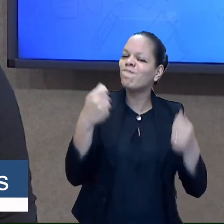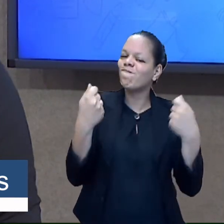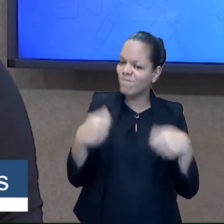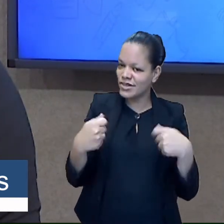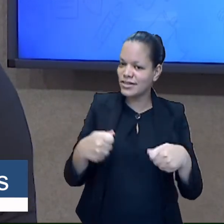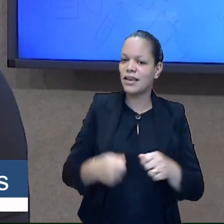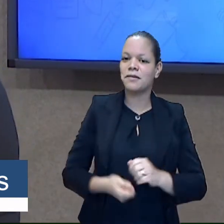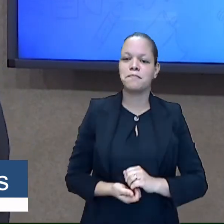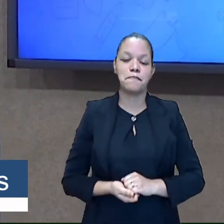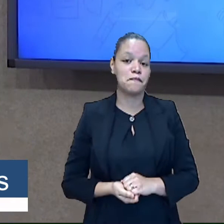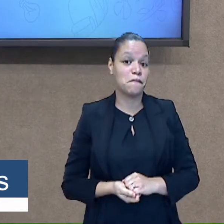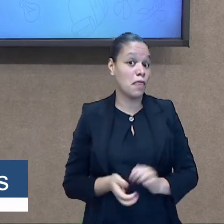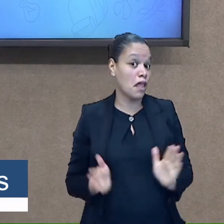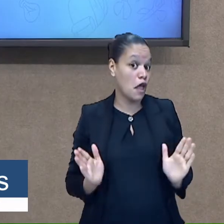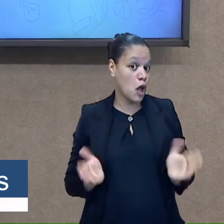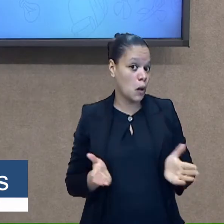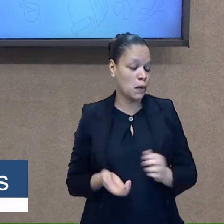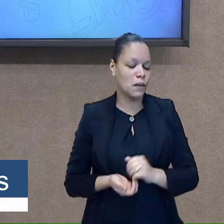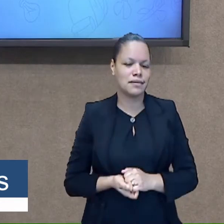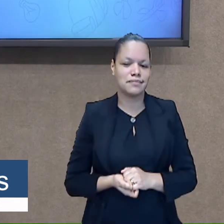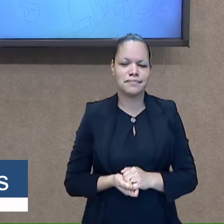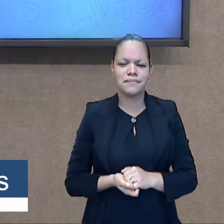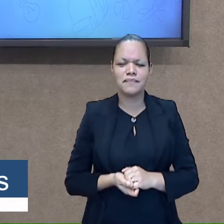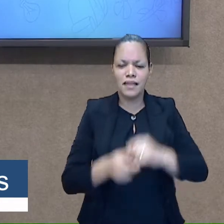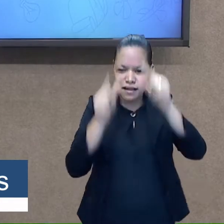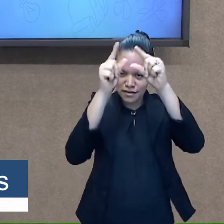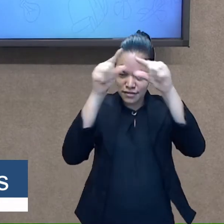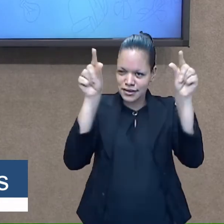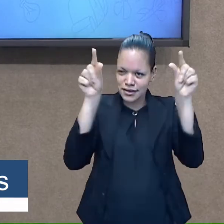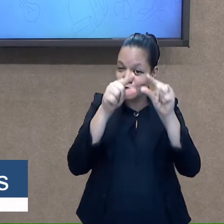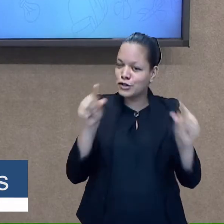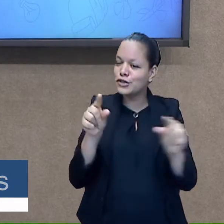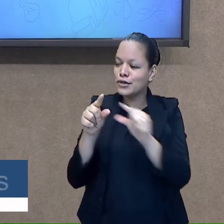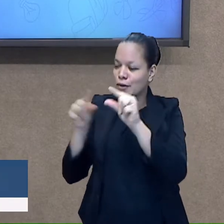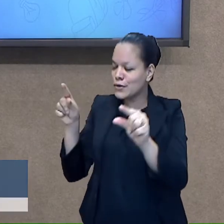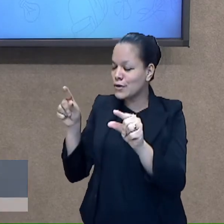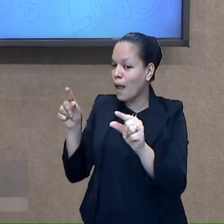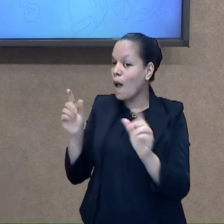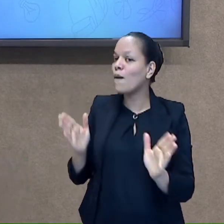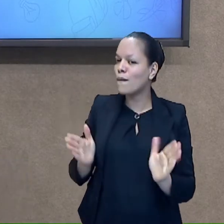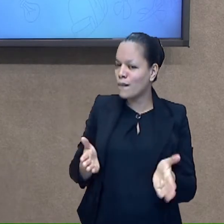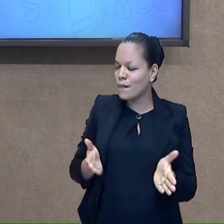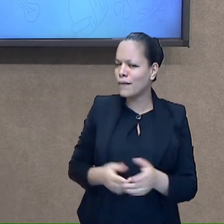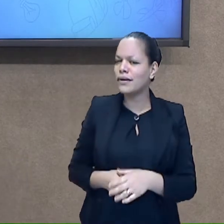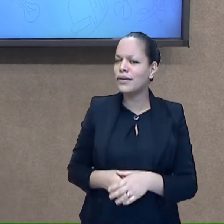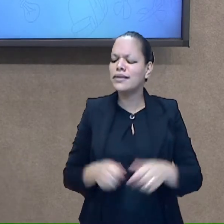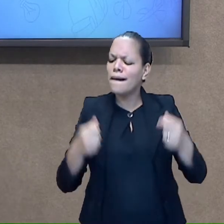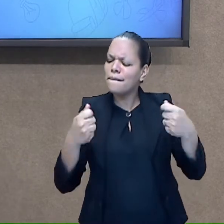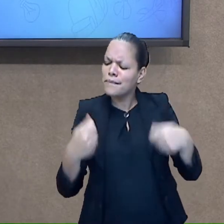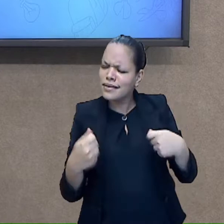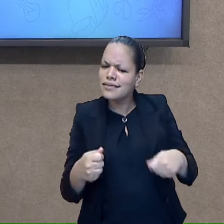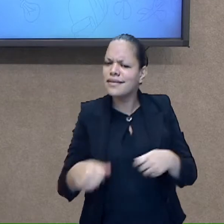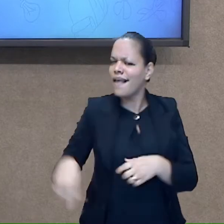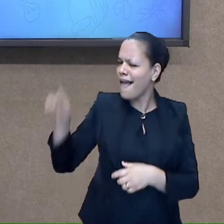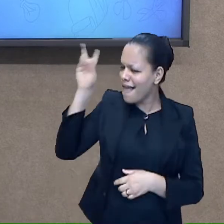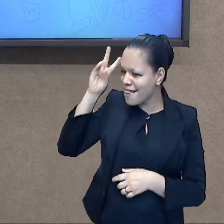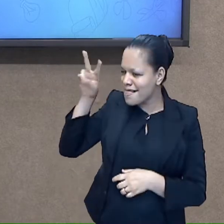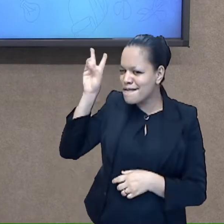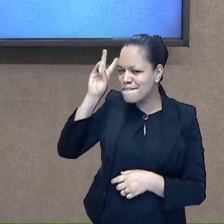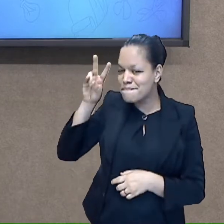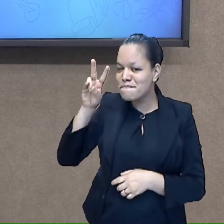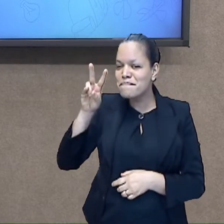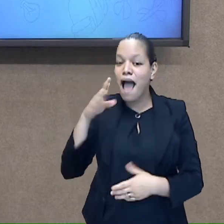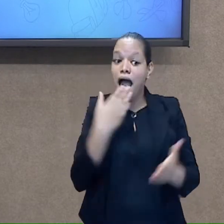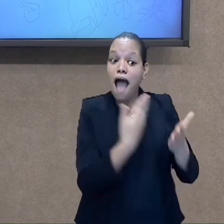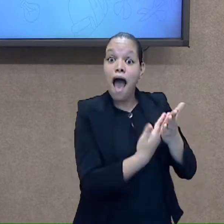feras. Bom, e as nossas tirinhas hoje não podem deixar sem a gente relembrar a nossa aula